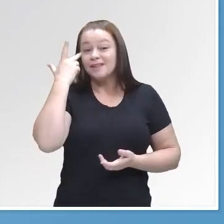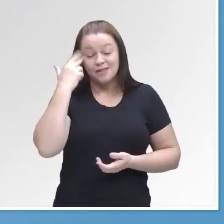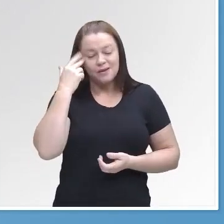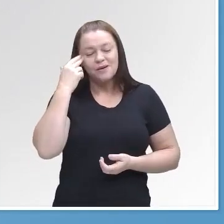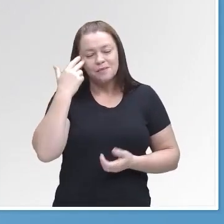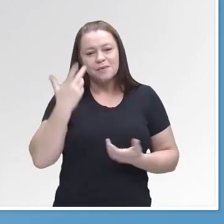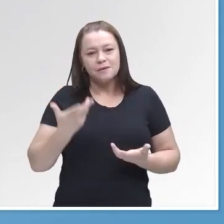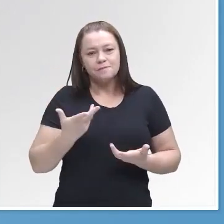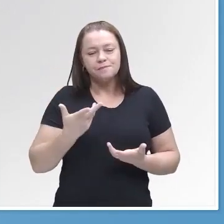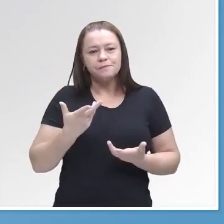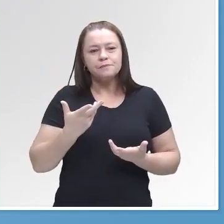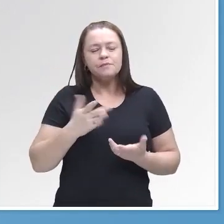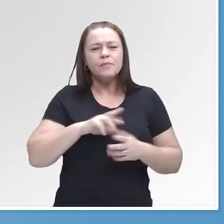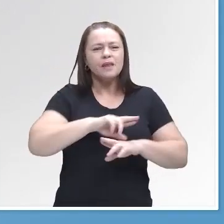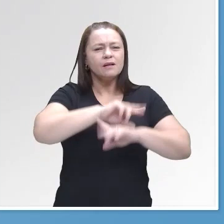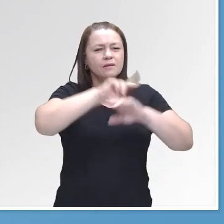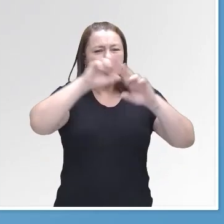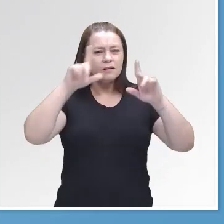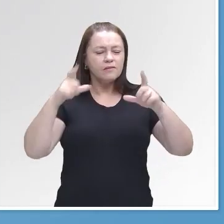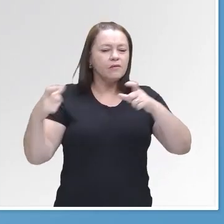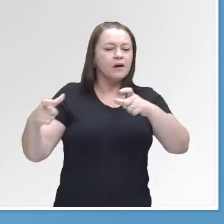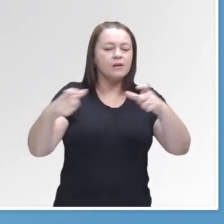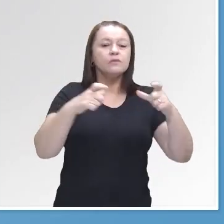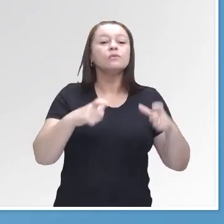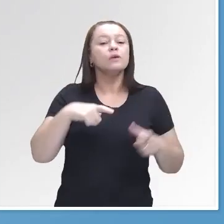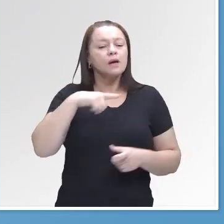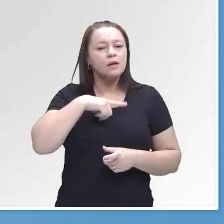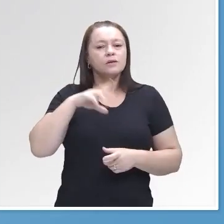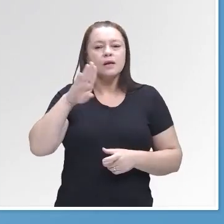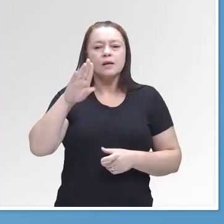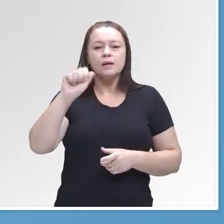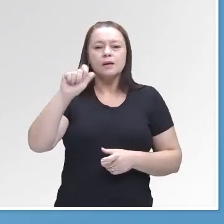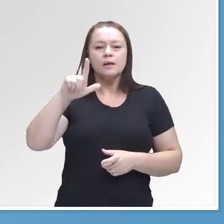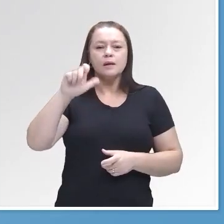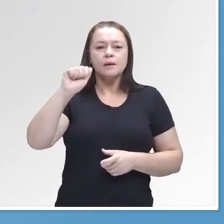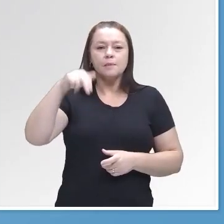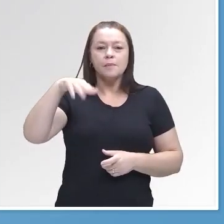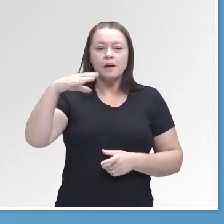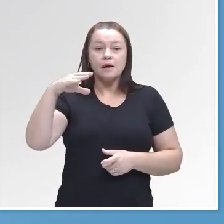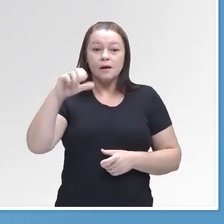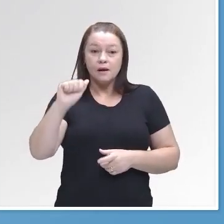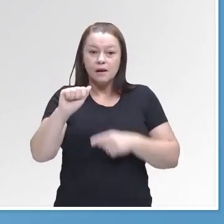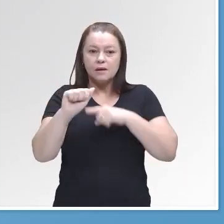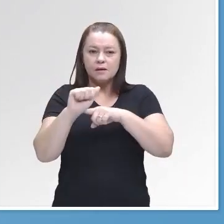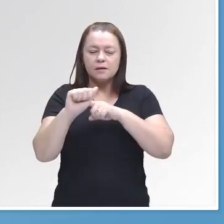lugares, nós nos deparamos com uma balança e as pessoas, muito